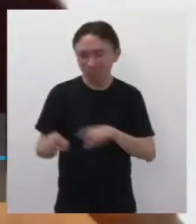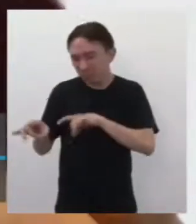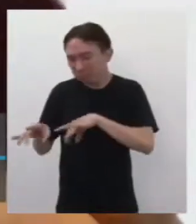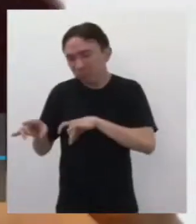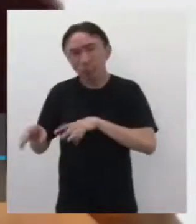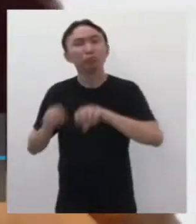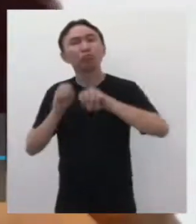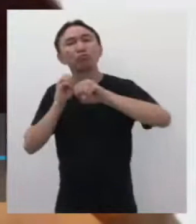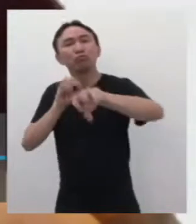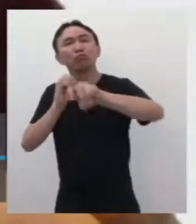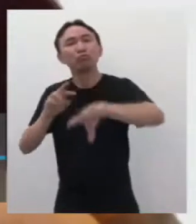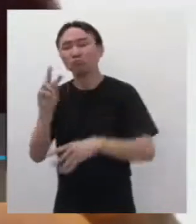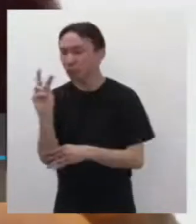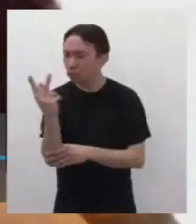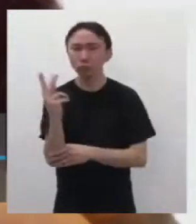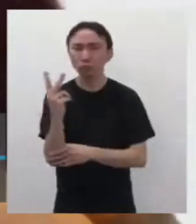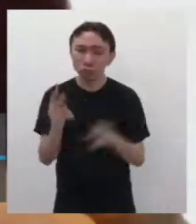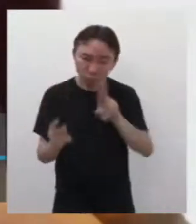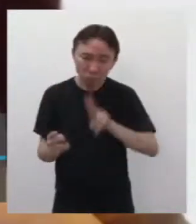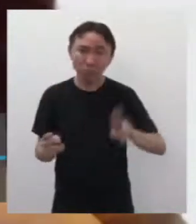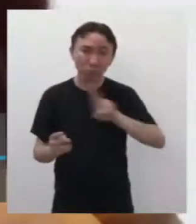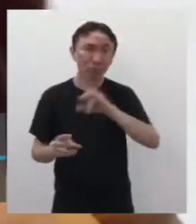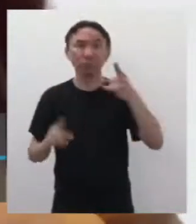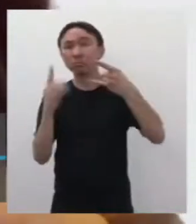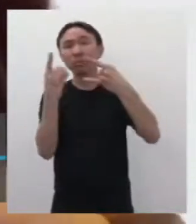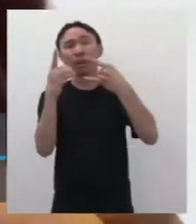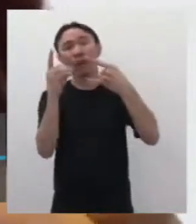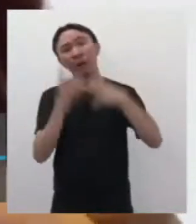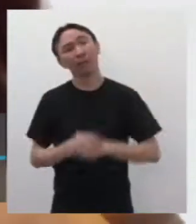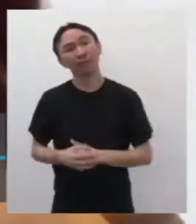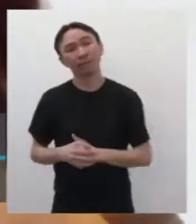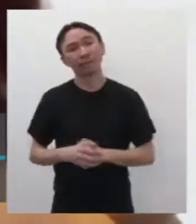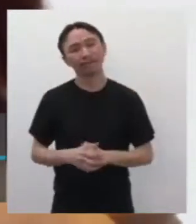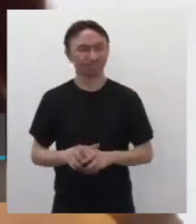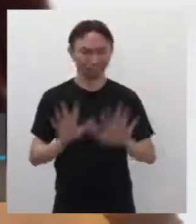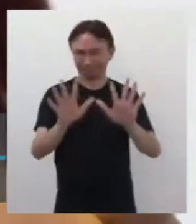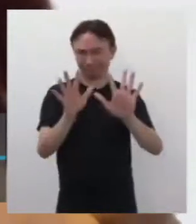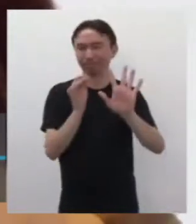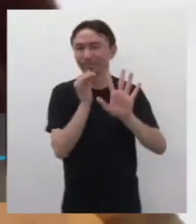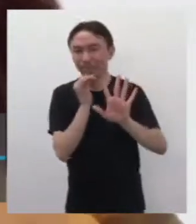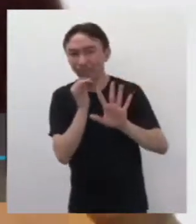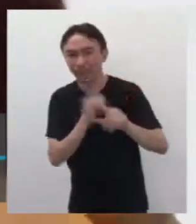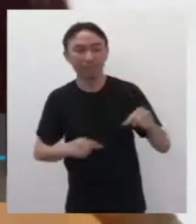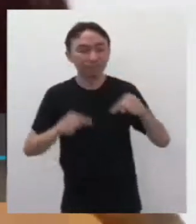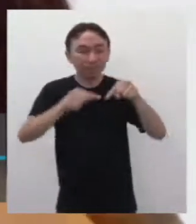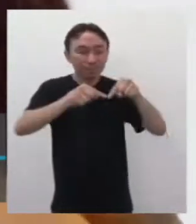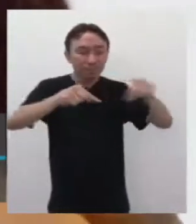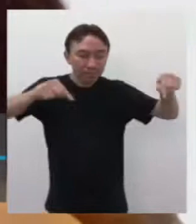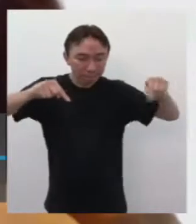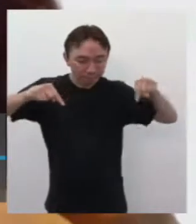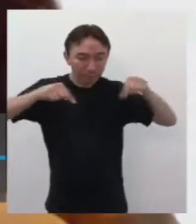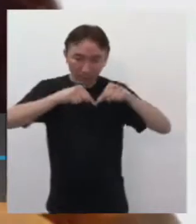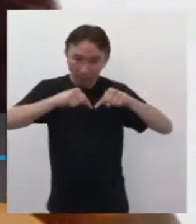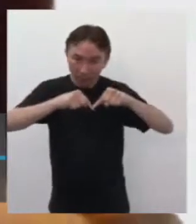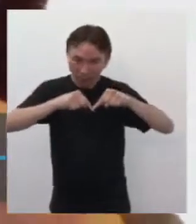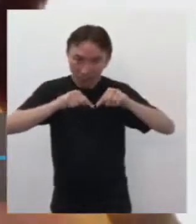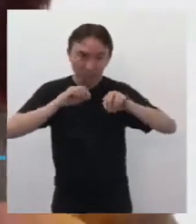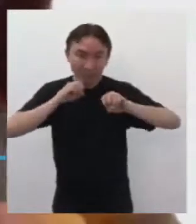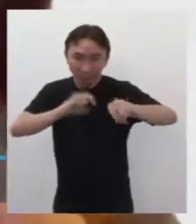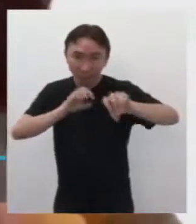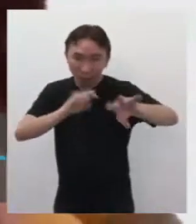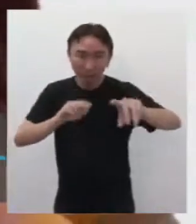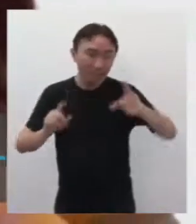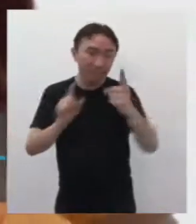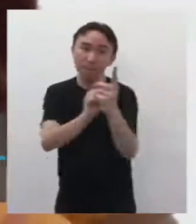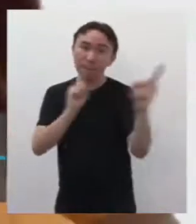utilizando o Descomplica? Bom, a sala de aula invertida, ela tem uma grande vantagem, tá? Ela tem